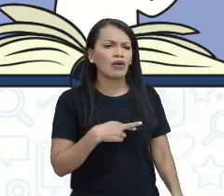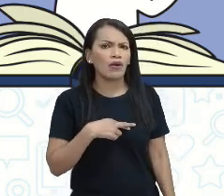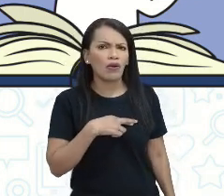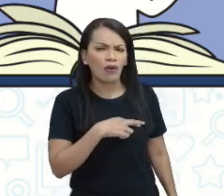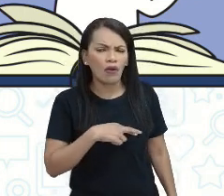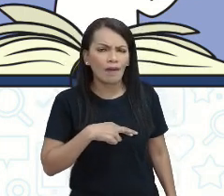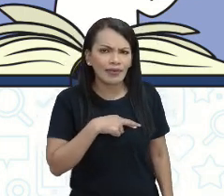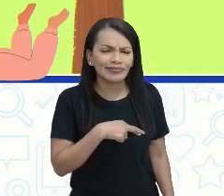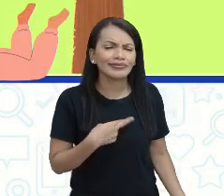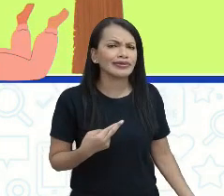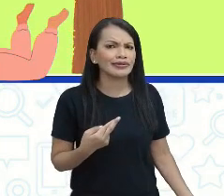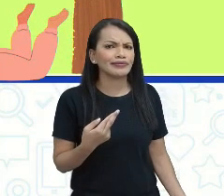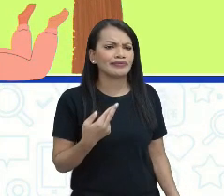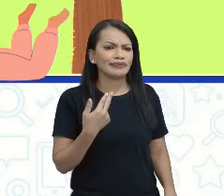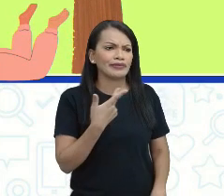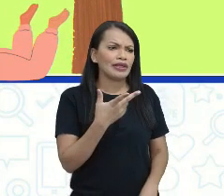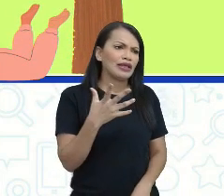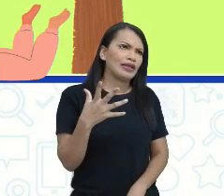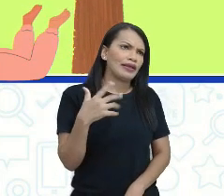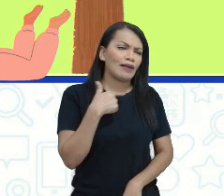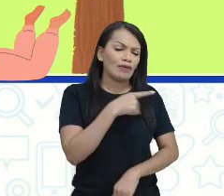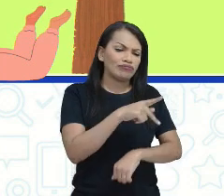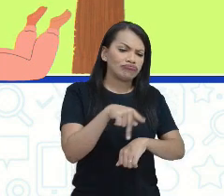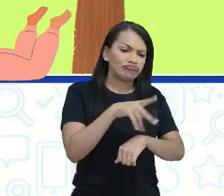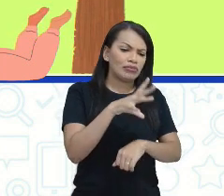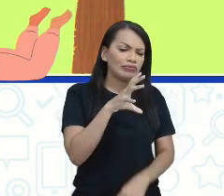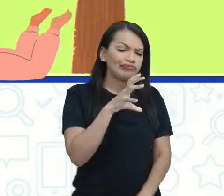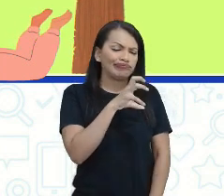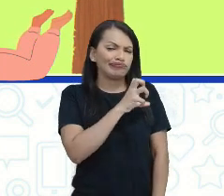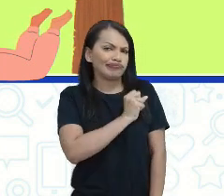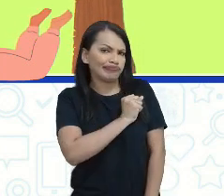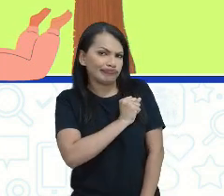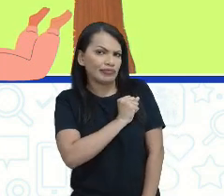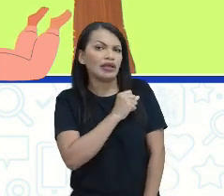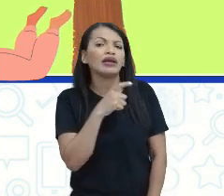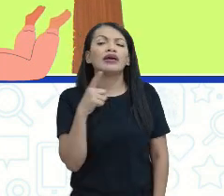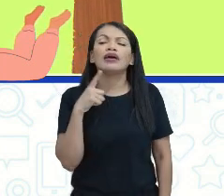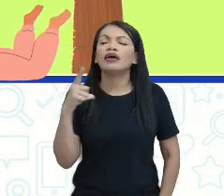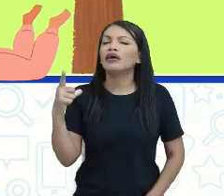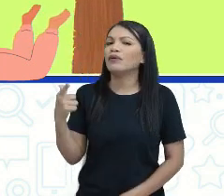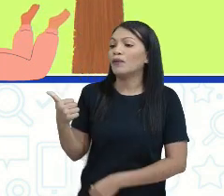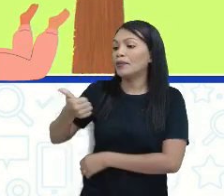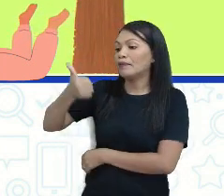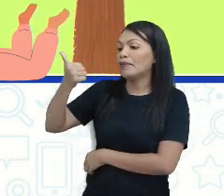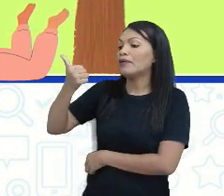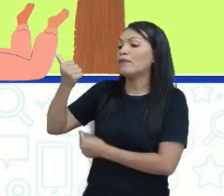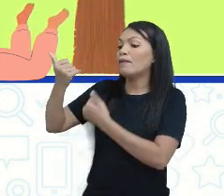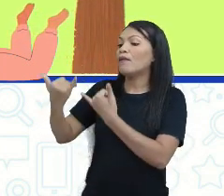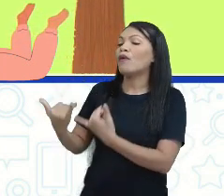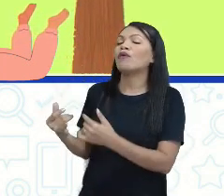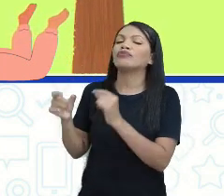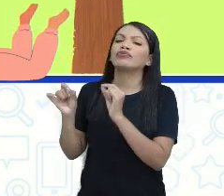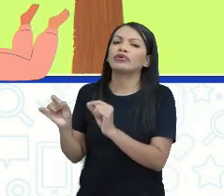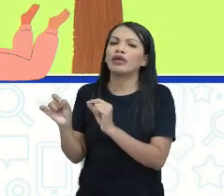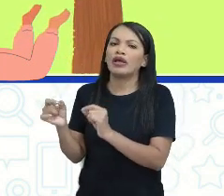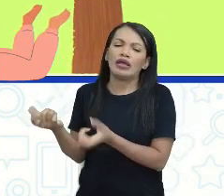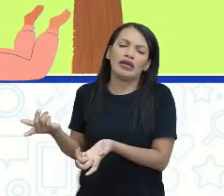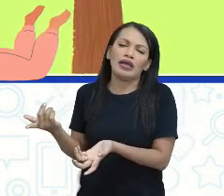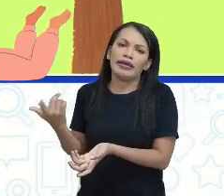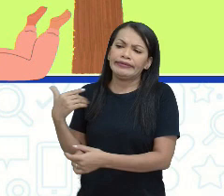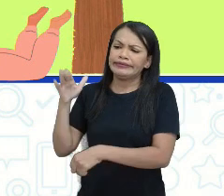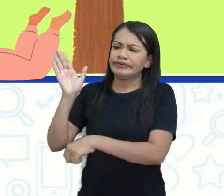na época. Então a gente tem aqui essa romantização de uma infância, onde ele passava tardes